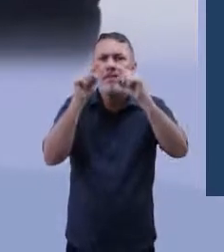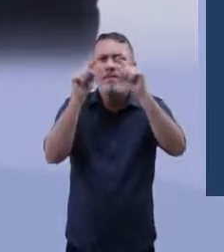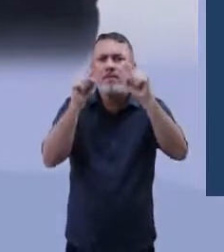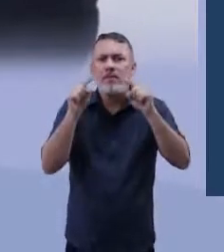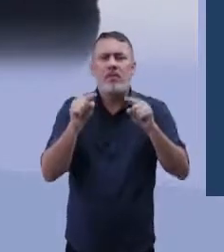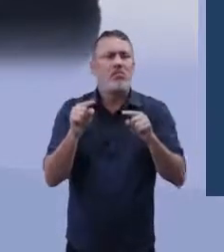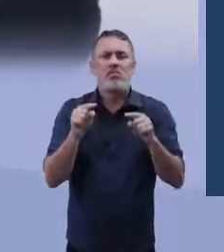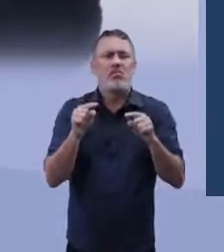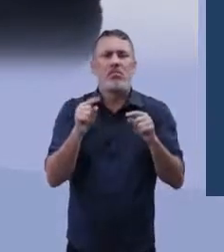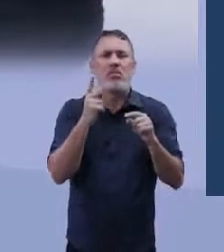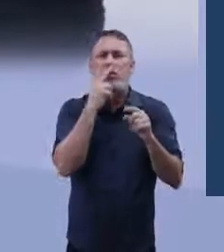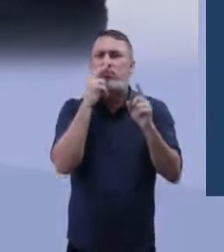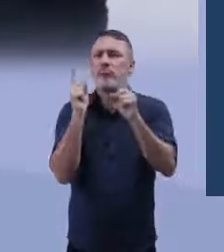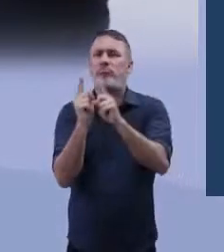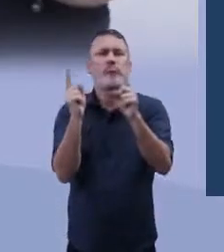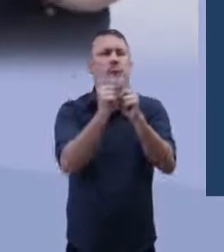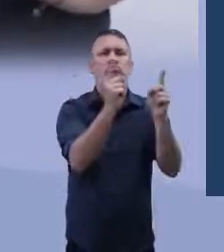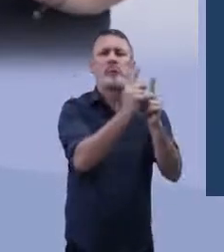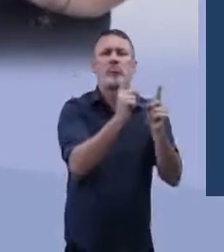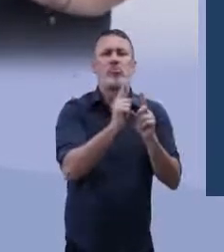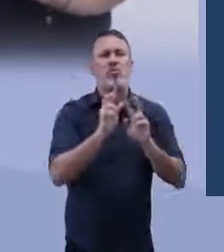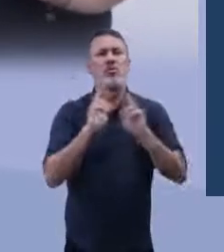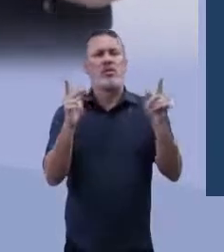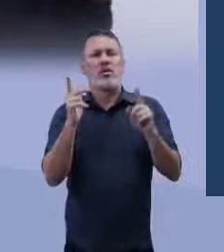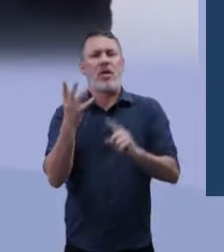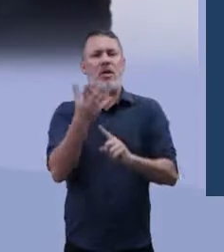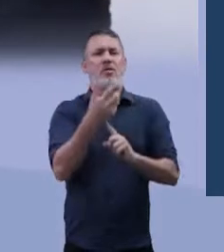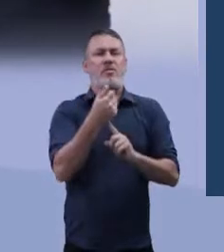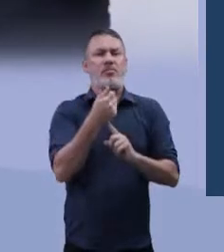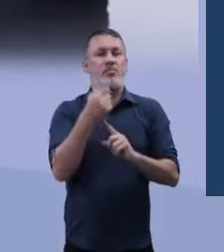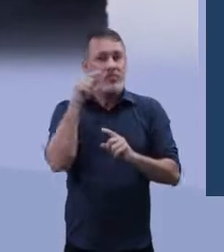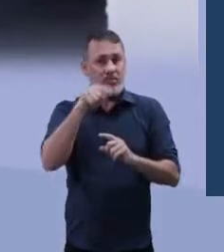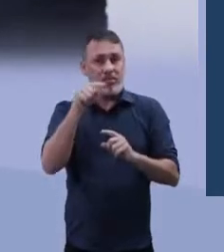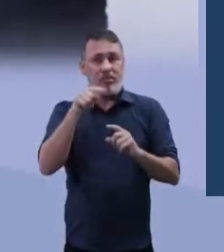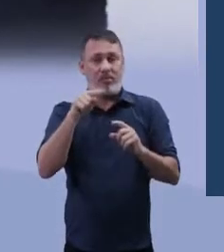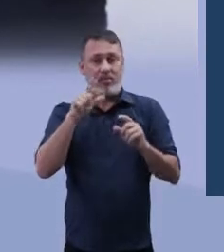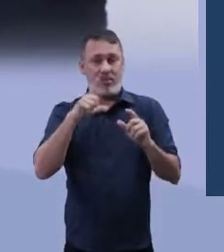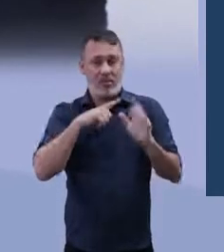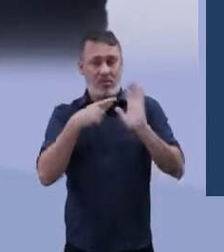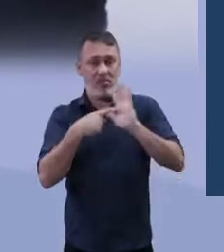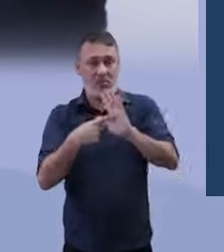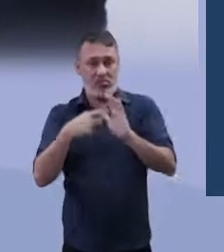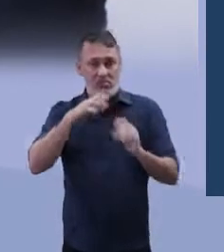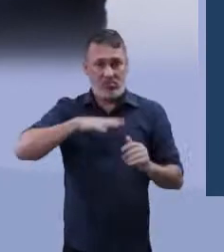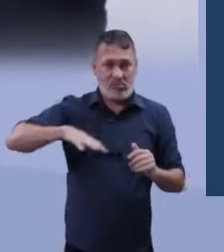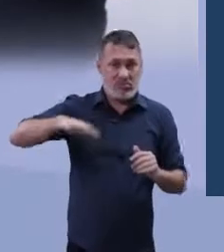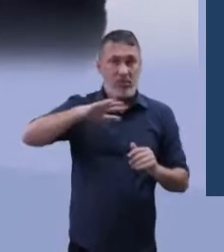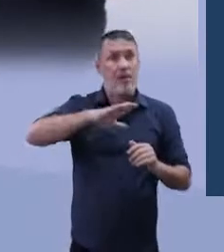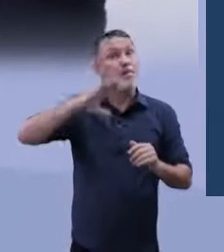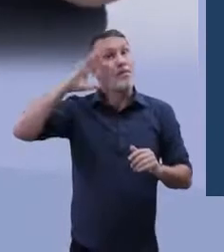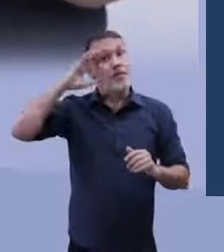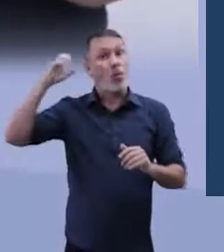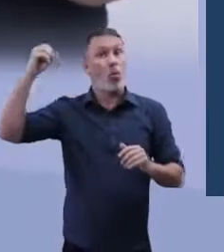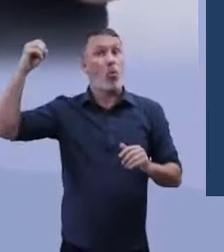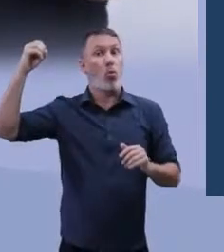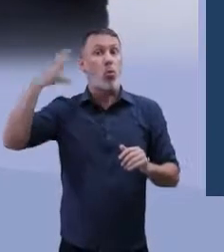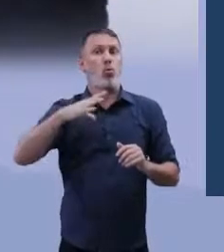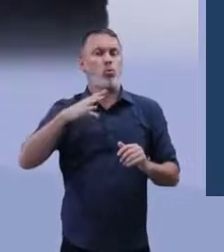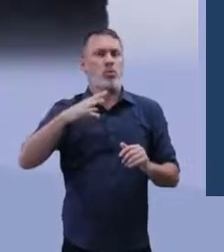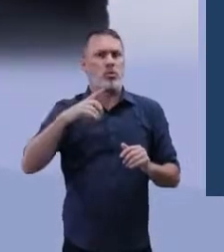Quanto mais distante da obra, melhor você a vê. E a obra está sob um aspecto de